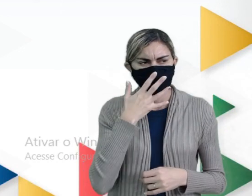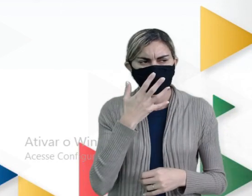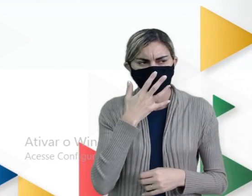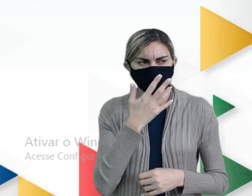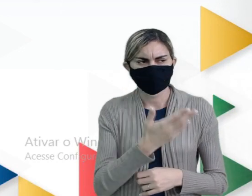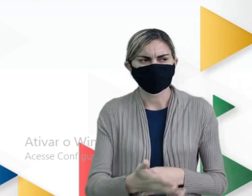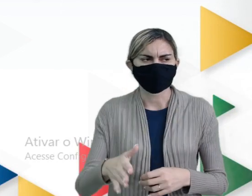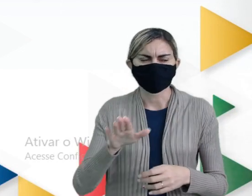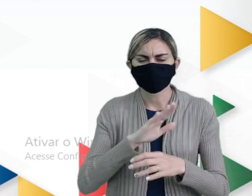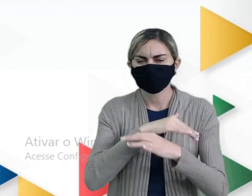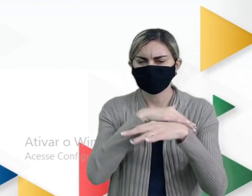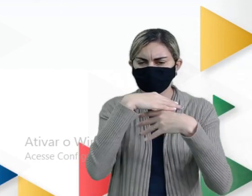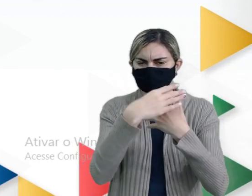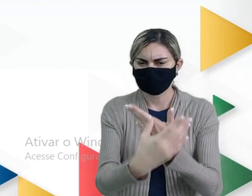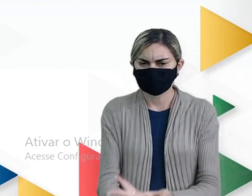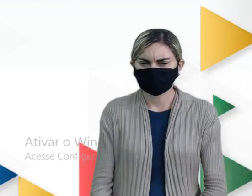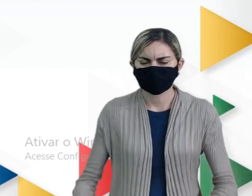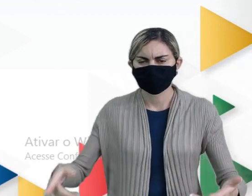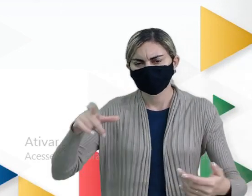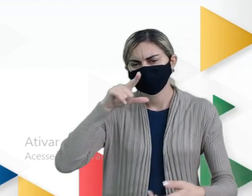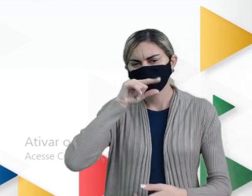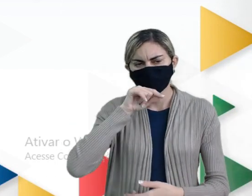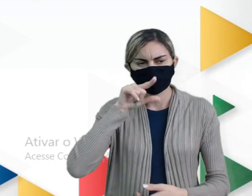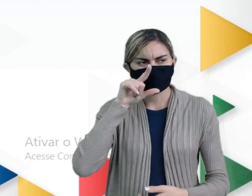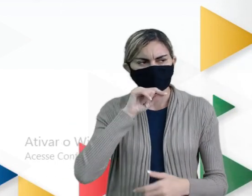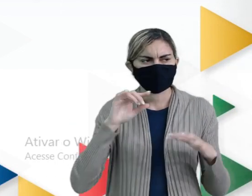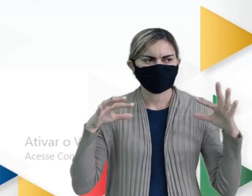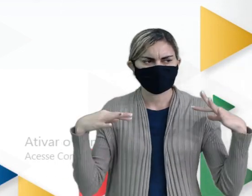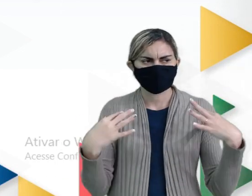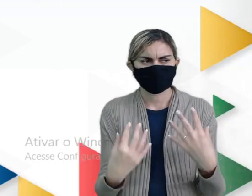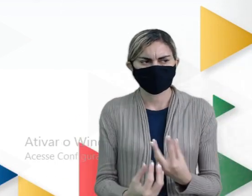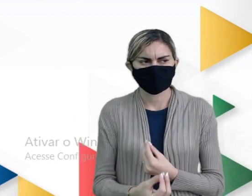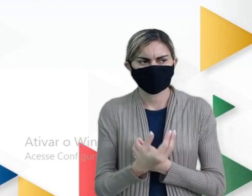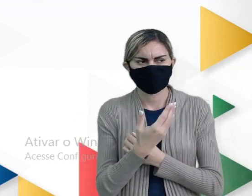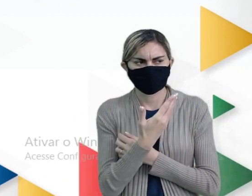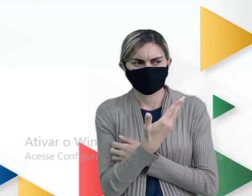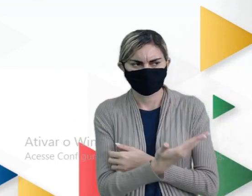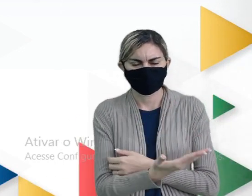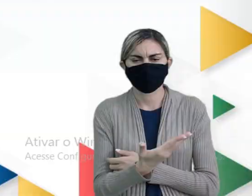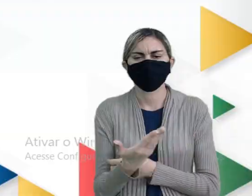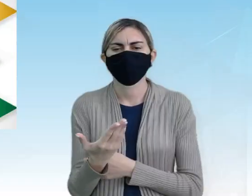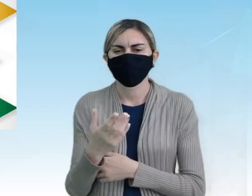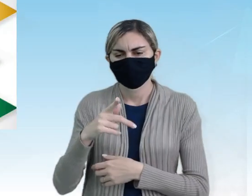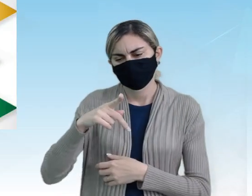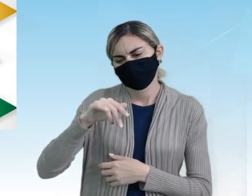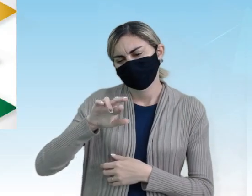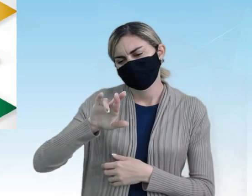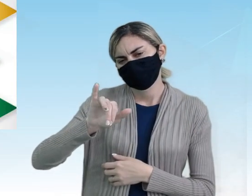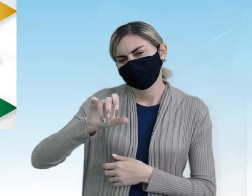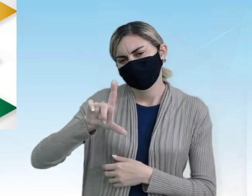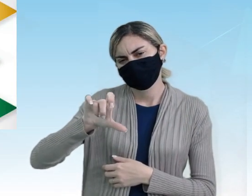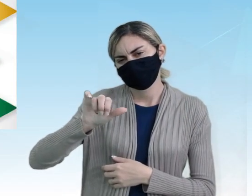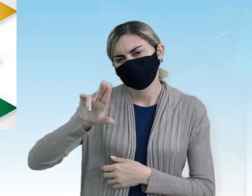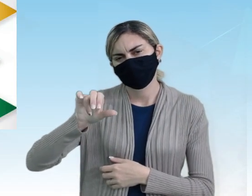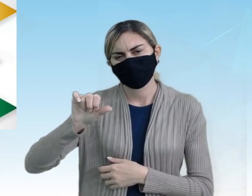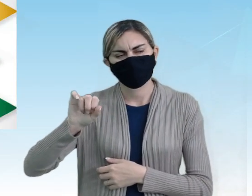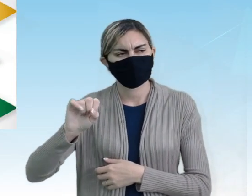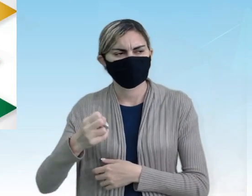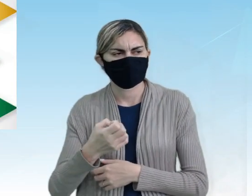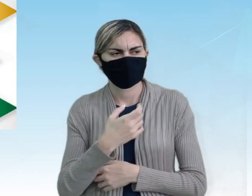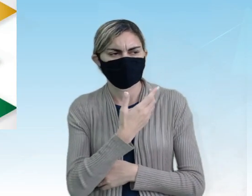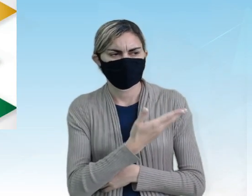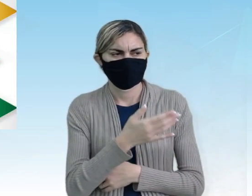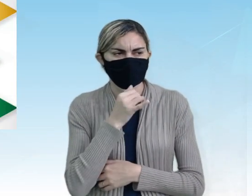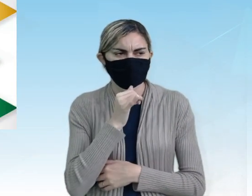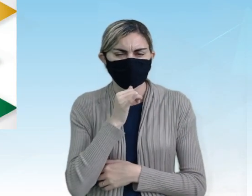uma baleia, um passarinho. Todos esses seres aí, eles são pluricelulares. Como exemplo aí que a gente tem